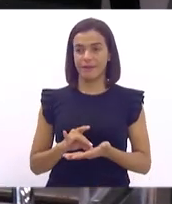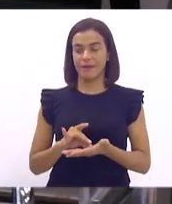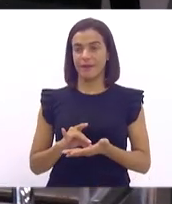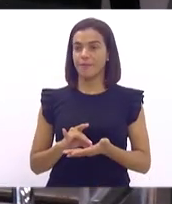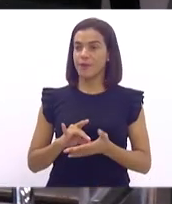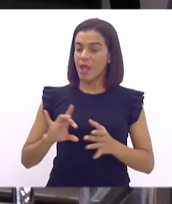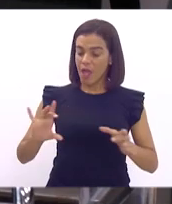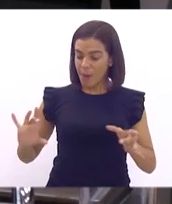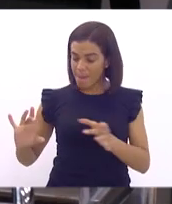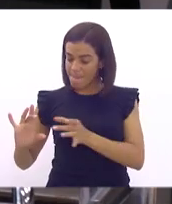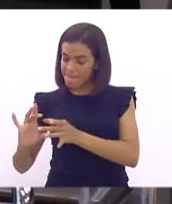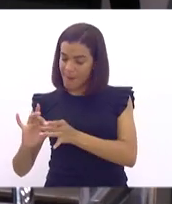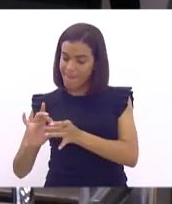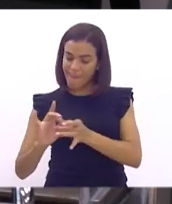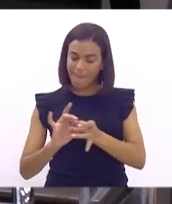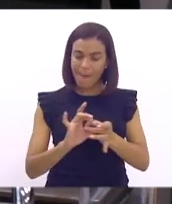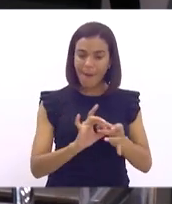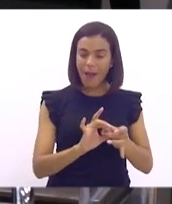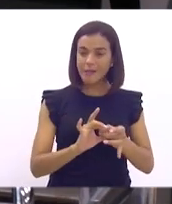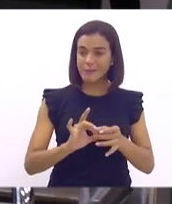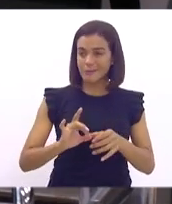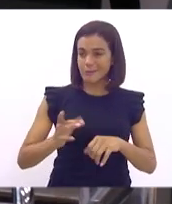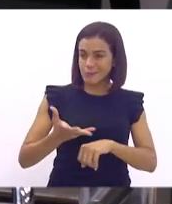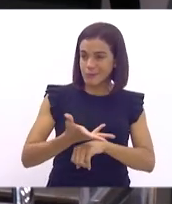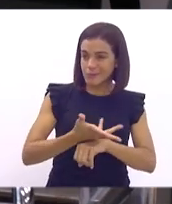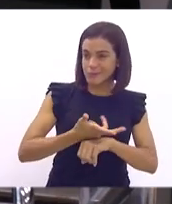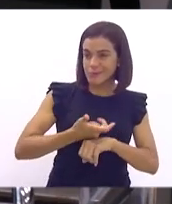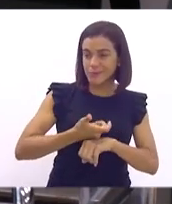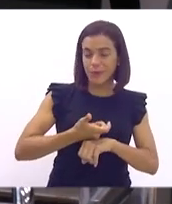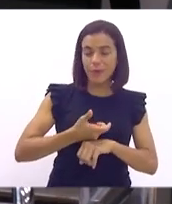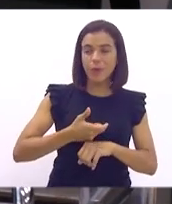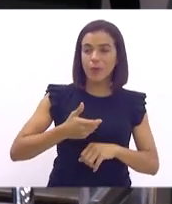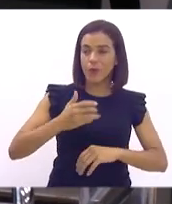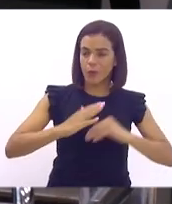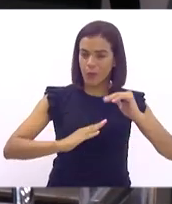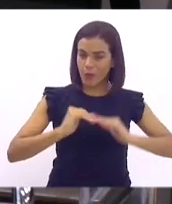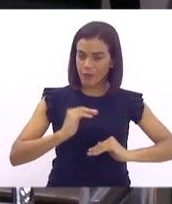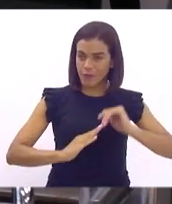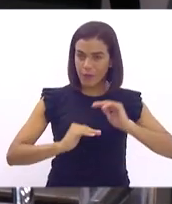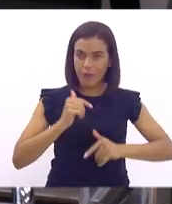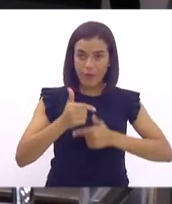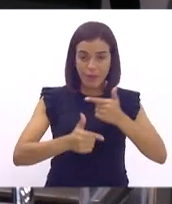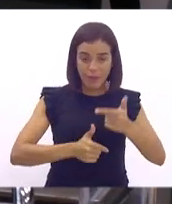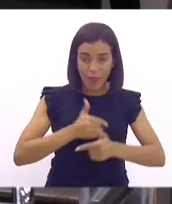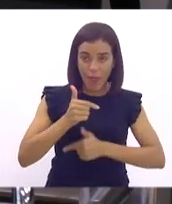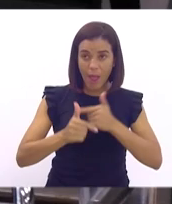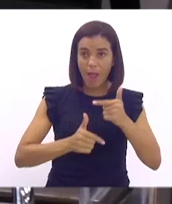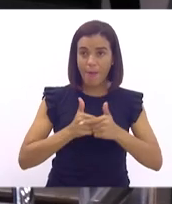uma união desses profissionais ali, trabalhando na modalidade interdisciplinar,